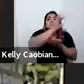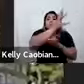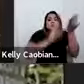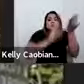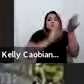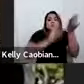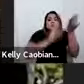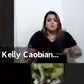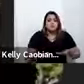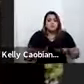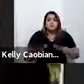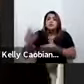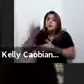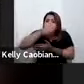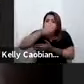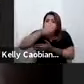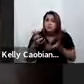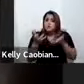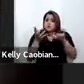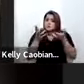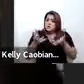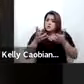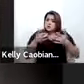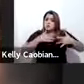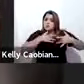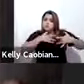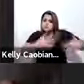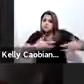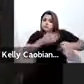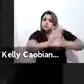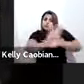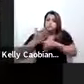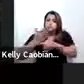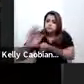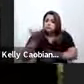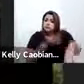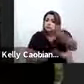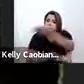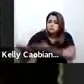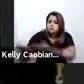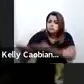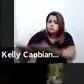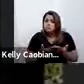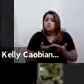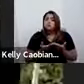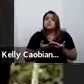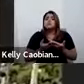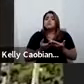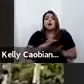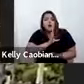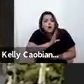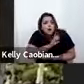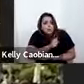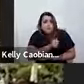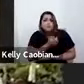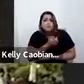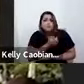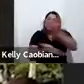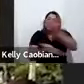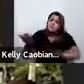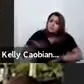da solidariedade, da compaixão com as pessoas, do exemplo que